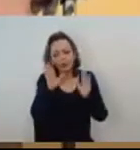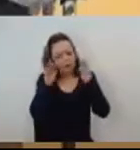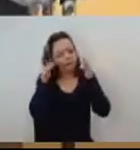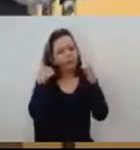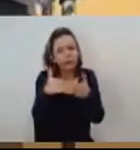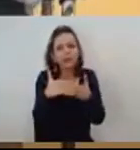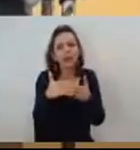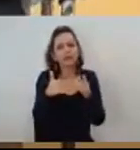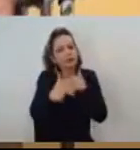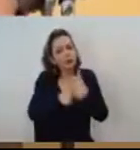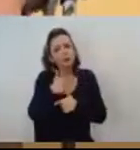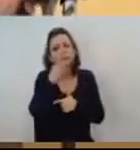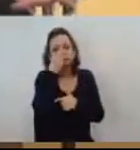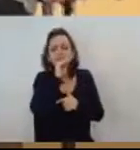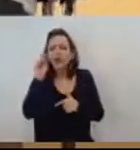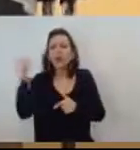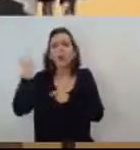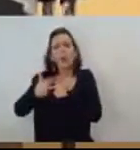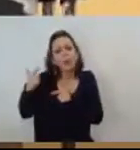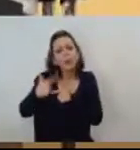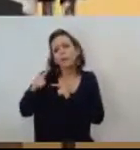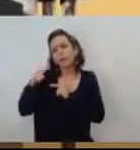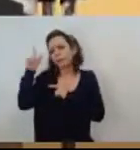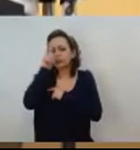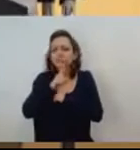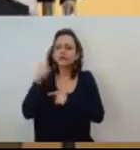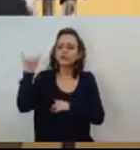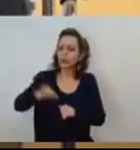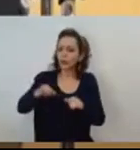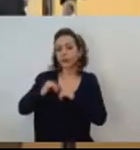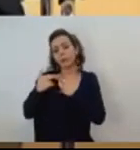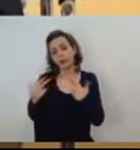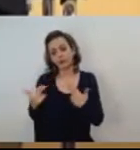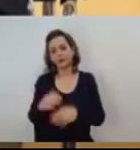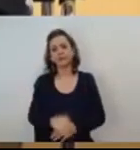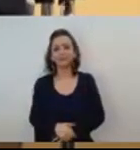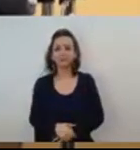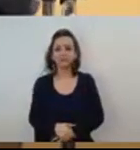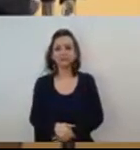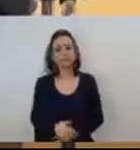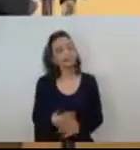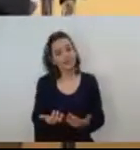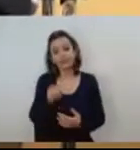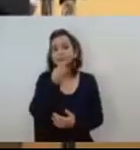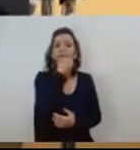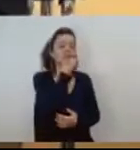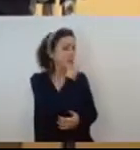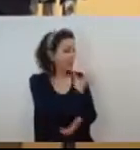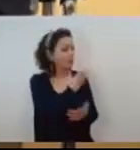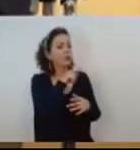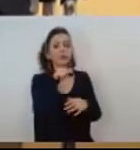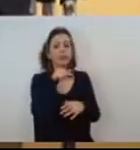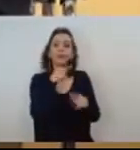e sono muito bem interessado no sentido de estar no meio né então que você tá interessado você quer tá lá